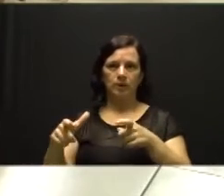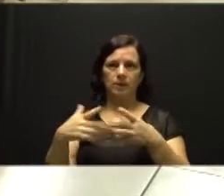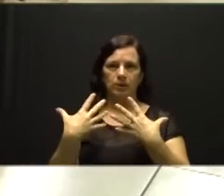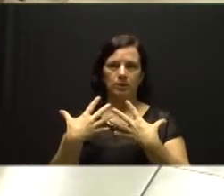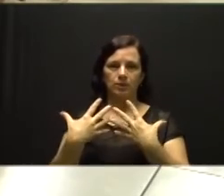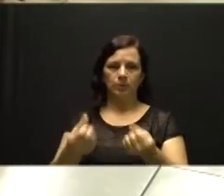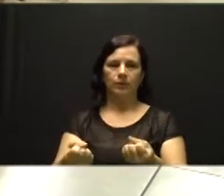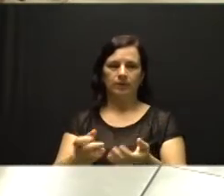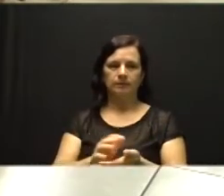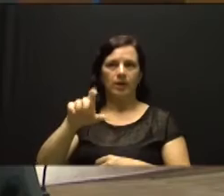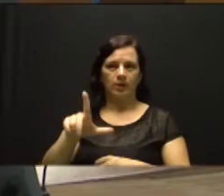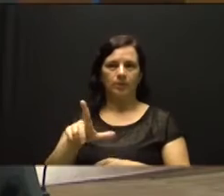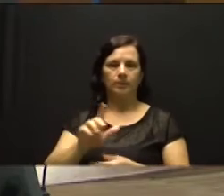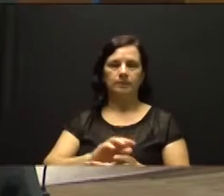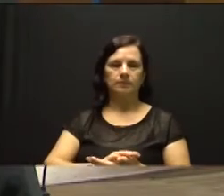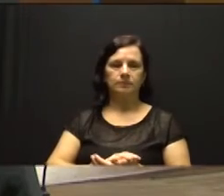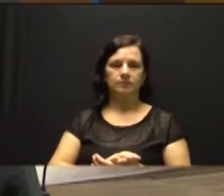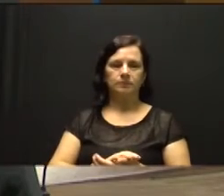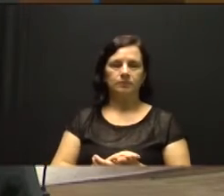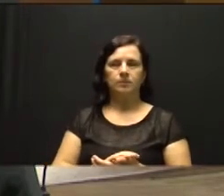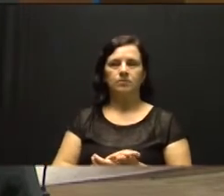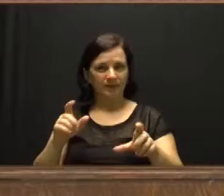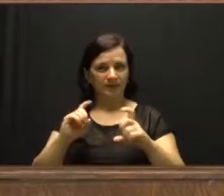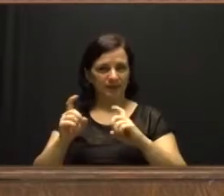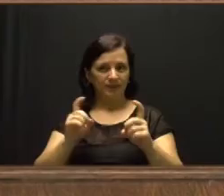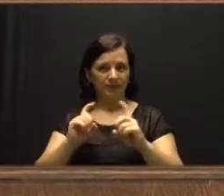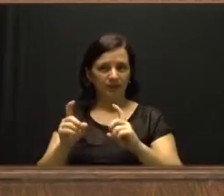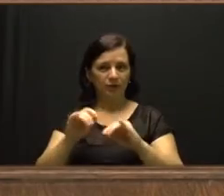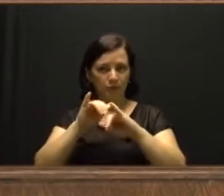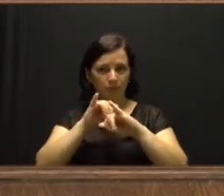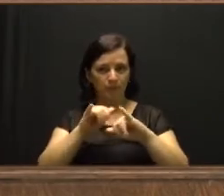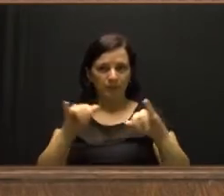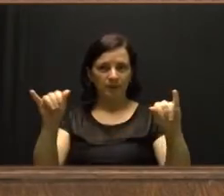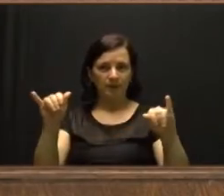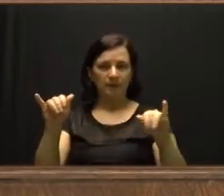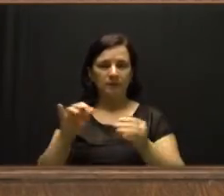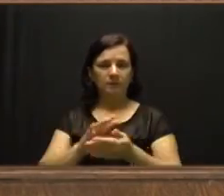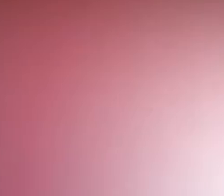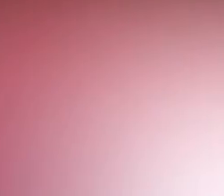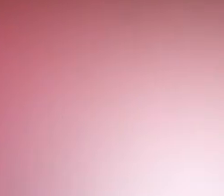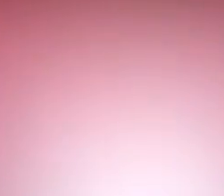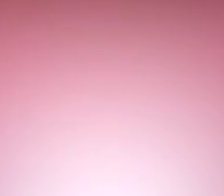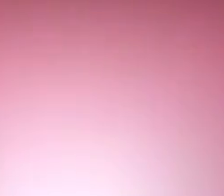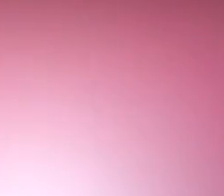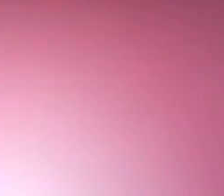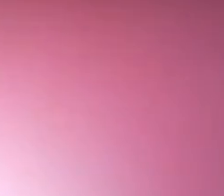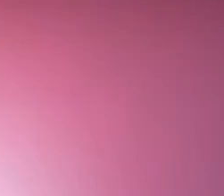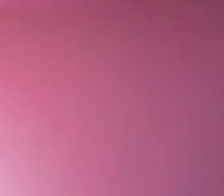Associação Franciscana dos Animais de Cubatão. O projeto foi aprovado em segunda discussão.